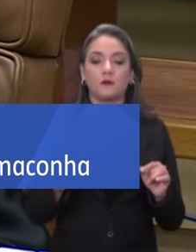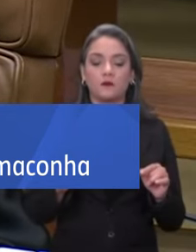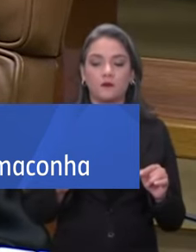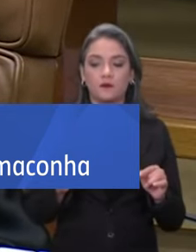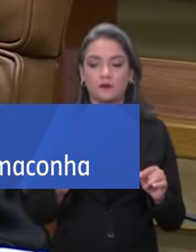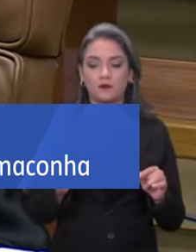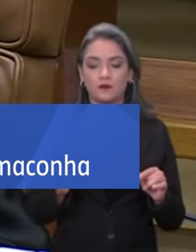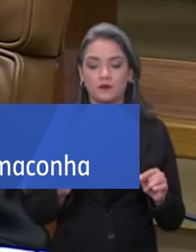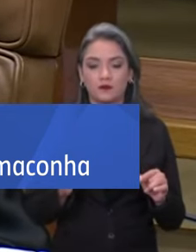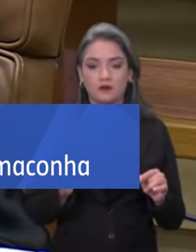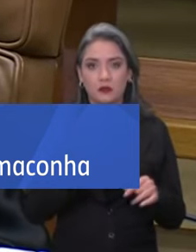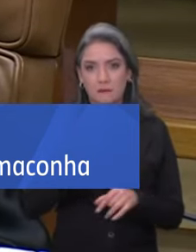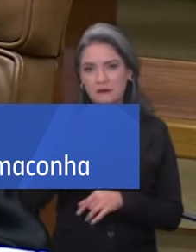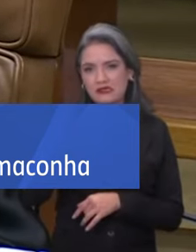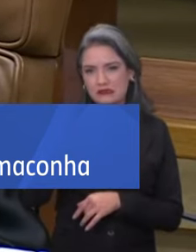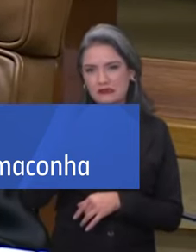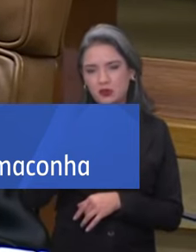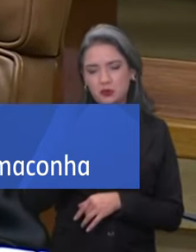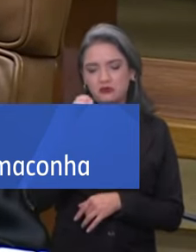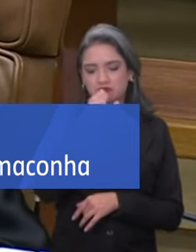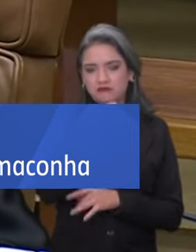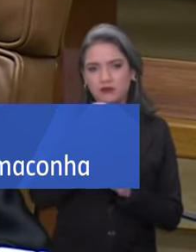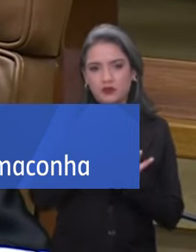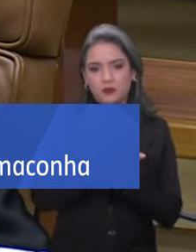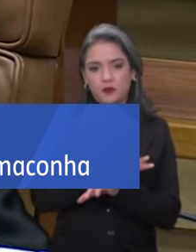mais 5 minutos termino, senhor presidente.